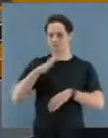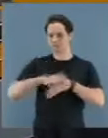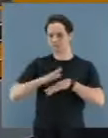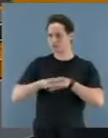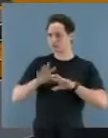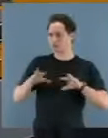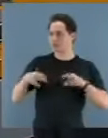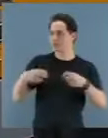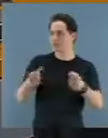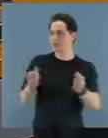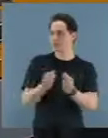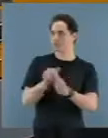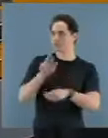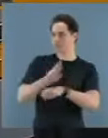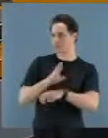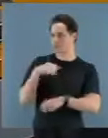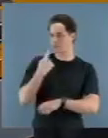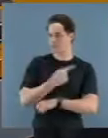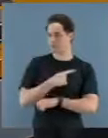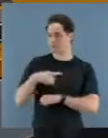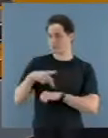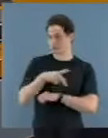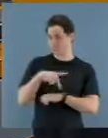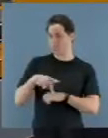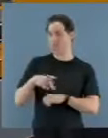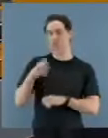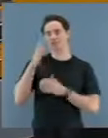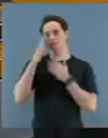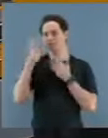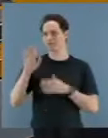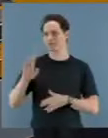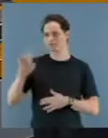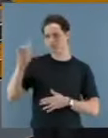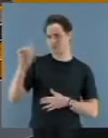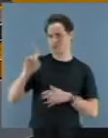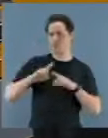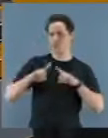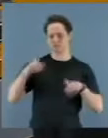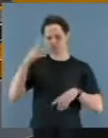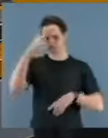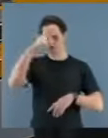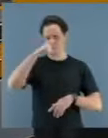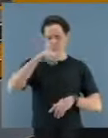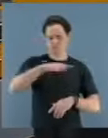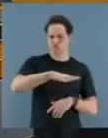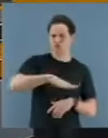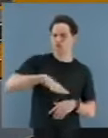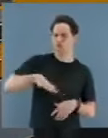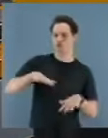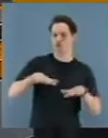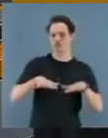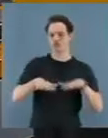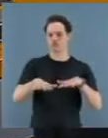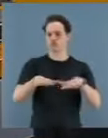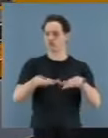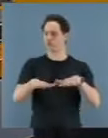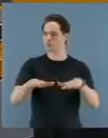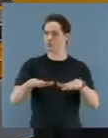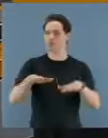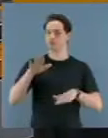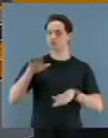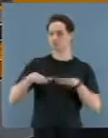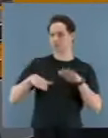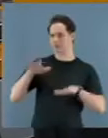aqui, representar o nosso país, né? Graças a Deus. Mas foi bonito aqui. É, muitas das vezes a televisão